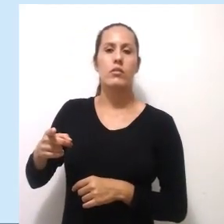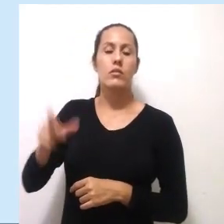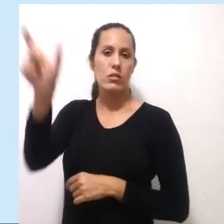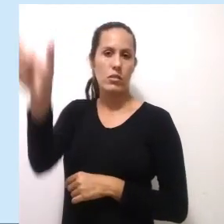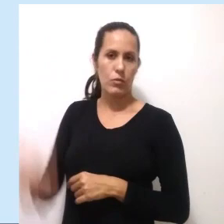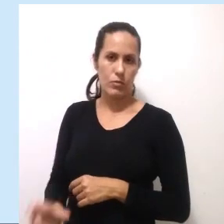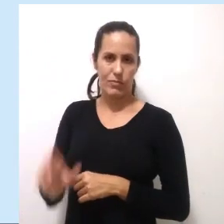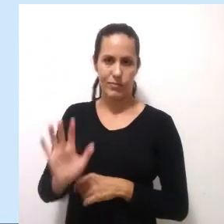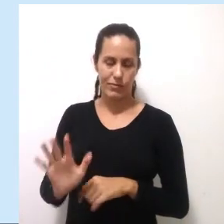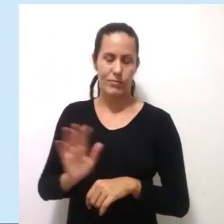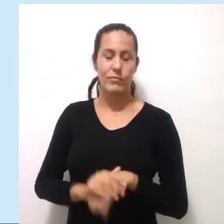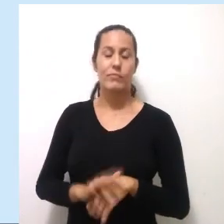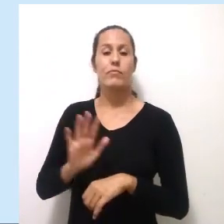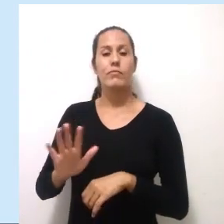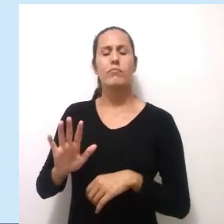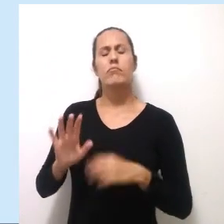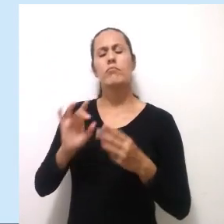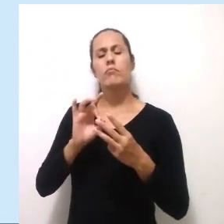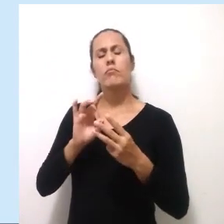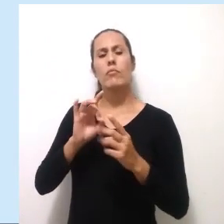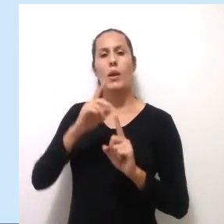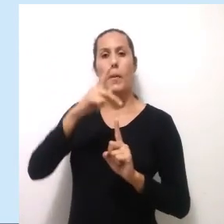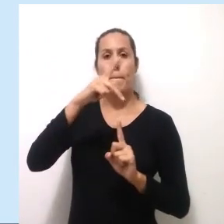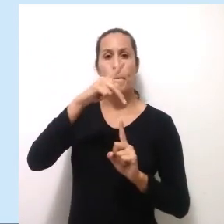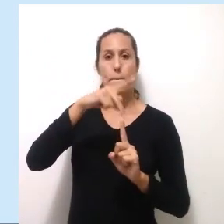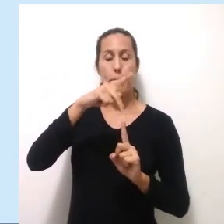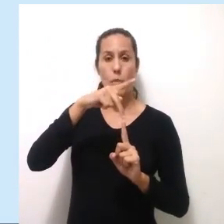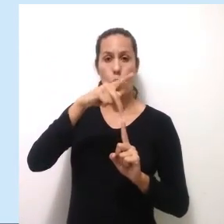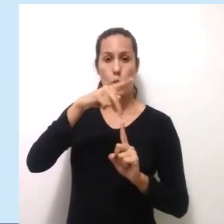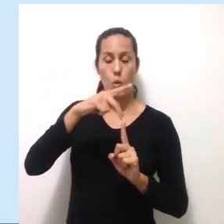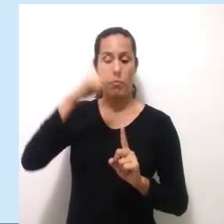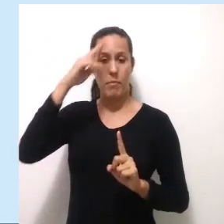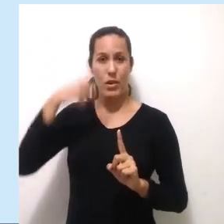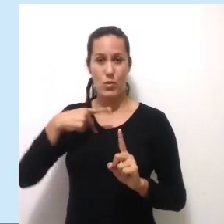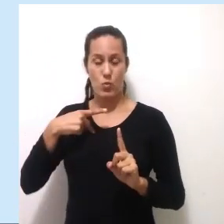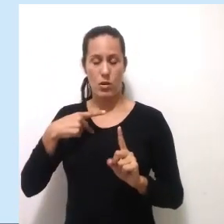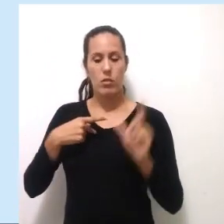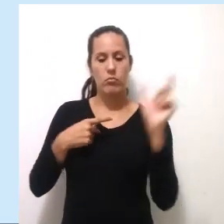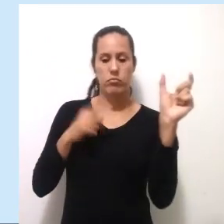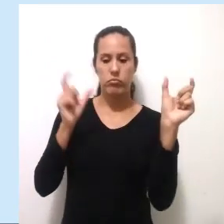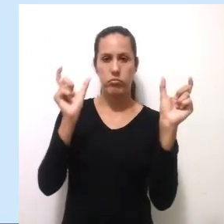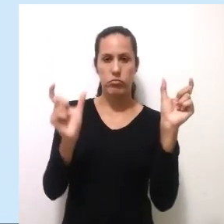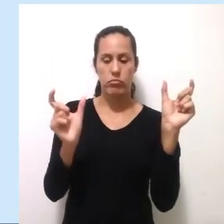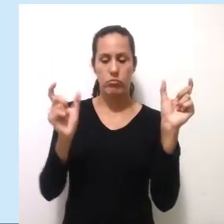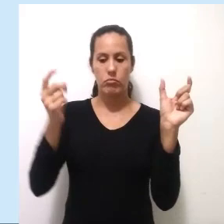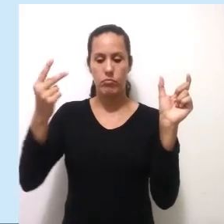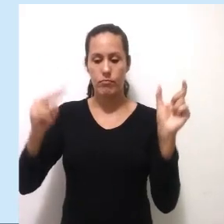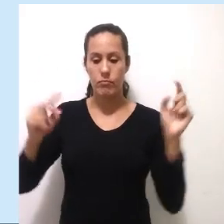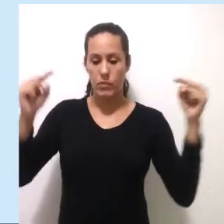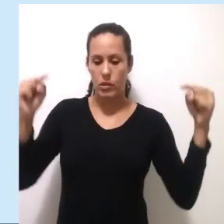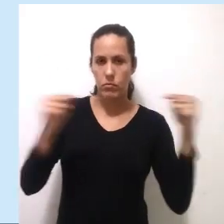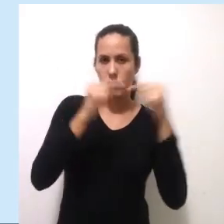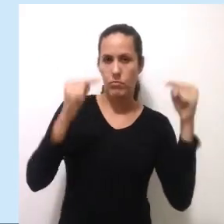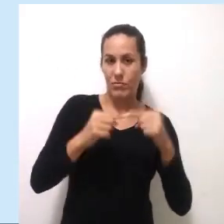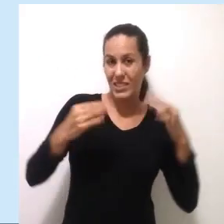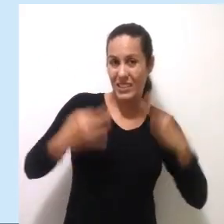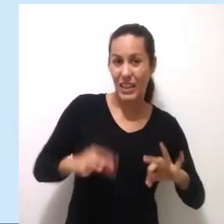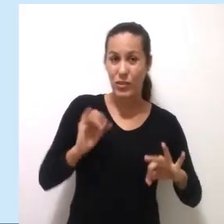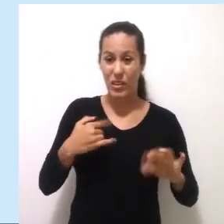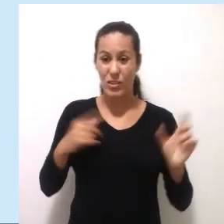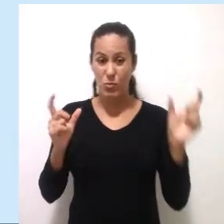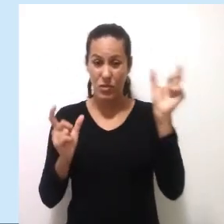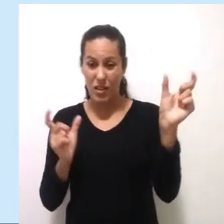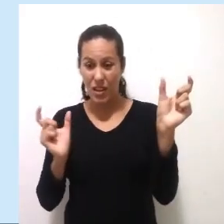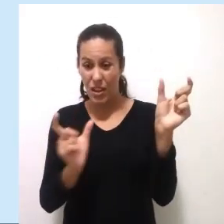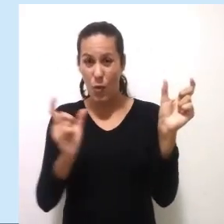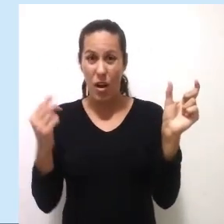Cada pronome pessoal tem o seu verbo to be de combinação. Se a gente errar essa combinação, a